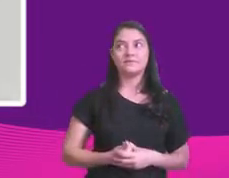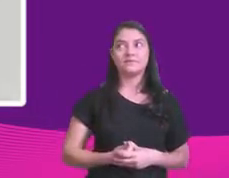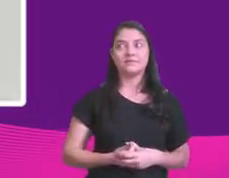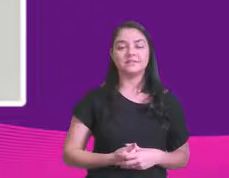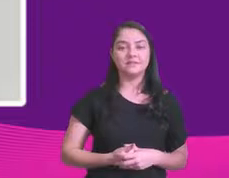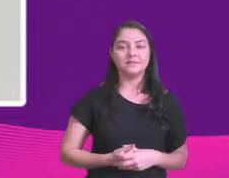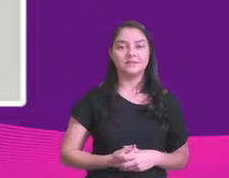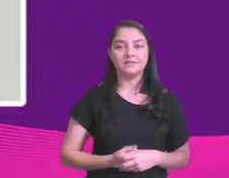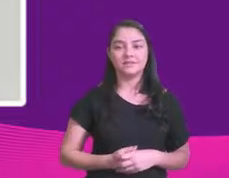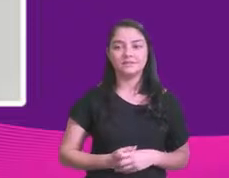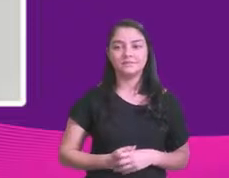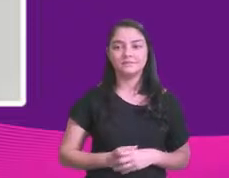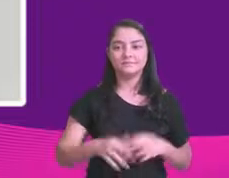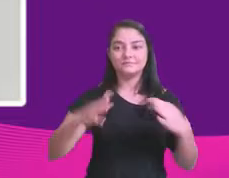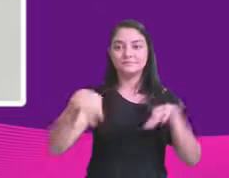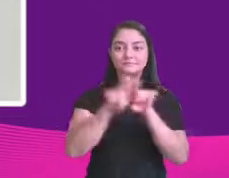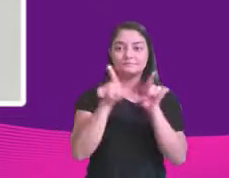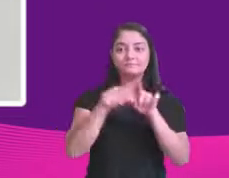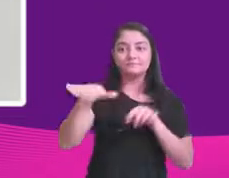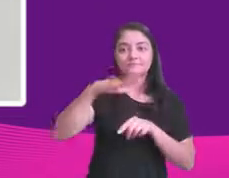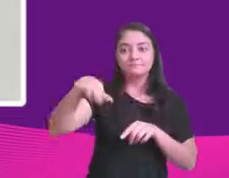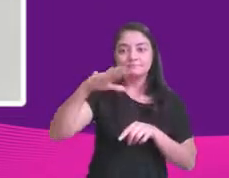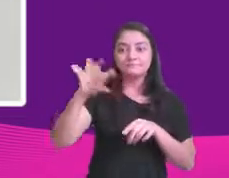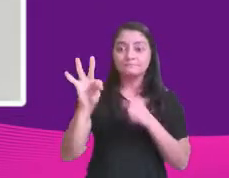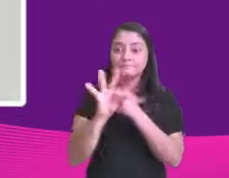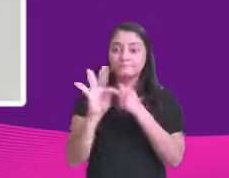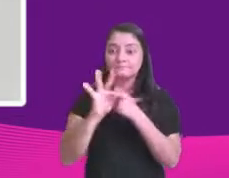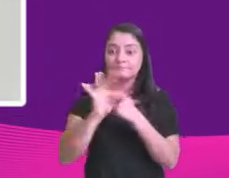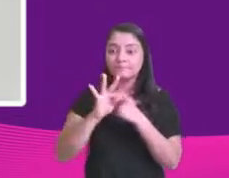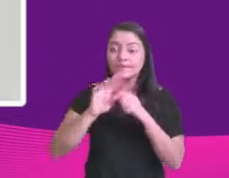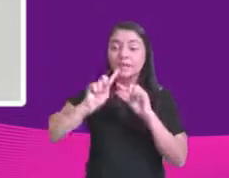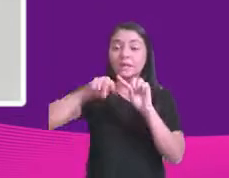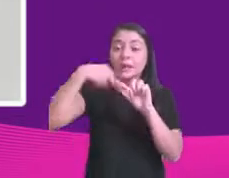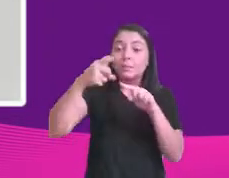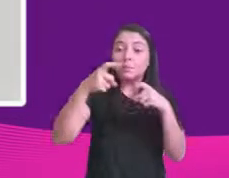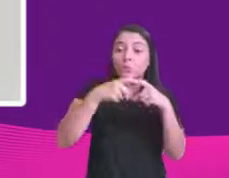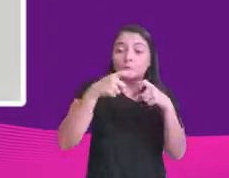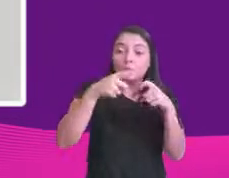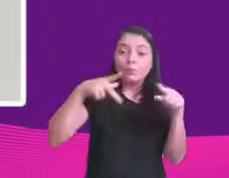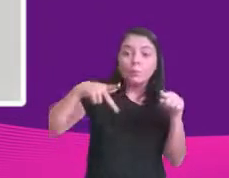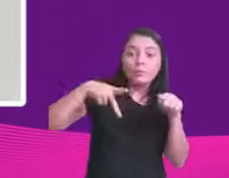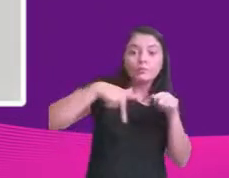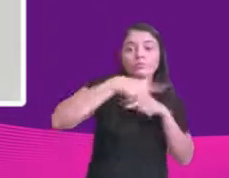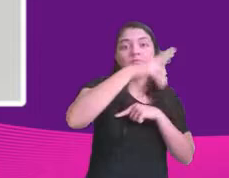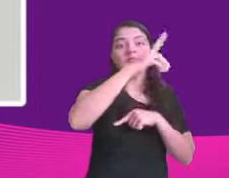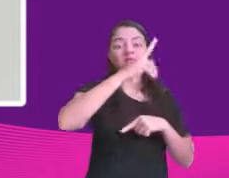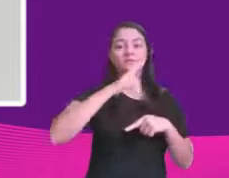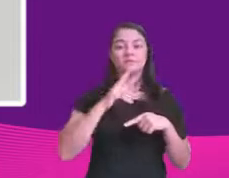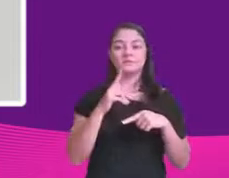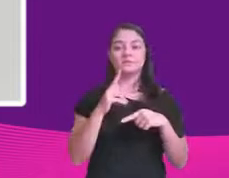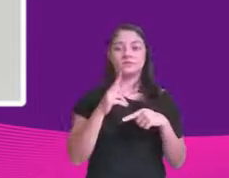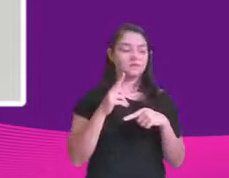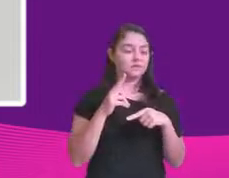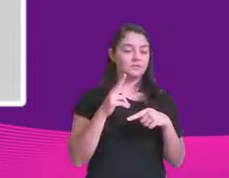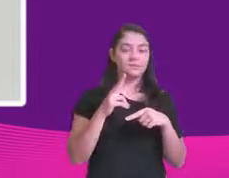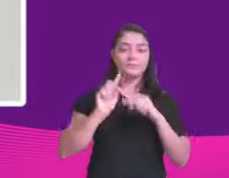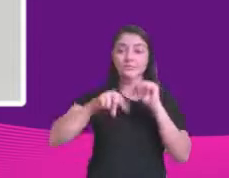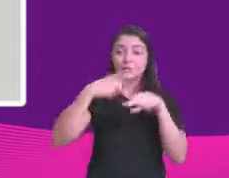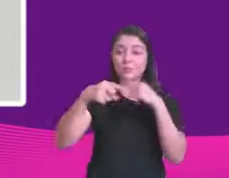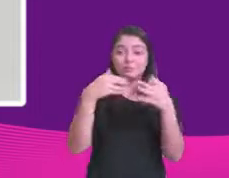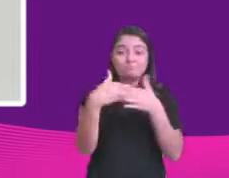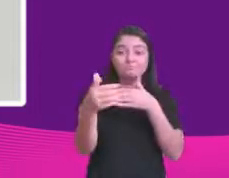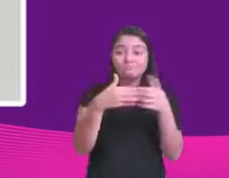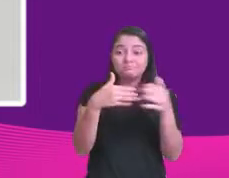a hipertermoquimioterapia, ela só serve depois que o cirurgião fez a completa ressecção das lesões macroscópicas. Sem isso não adianta você